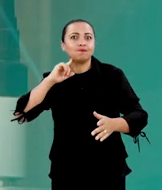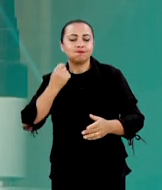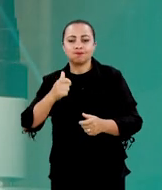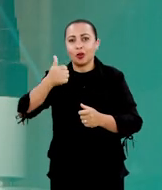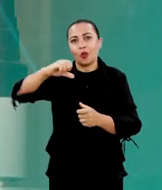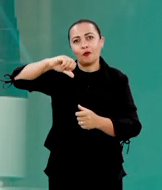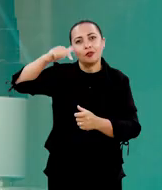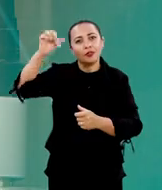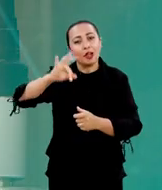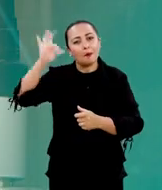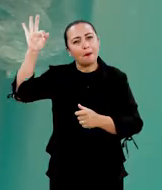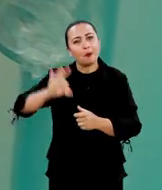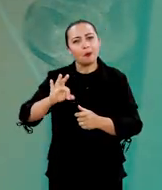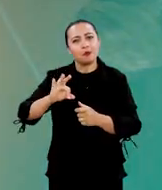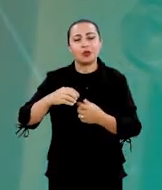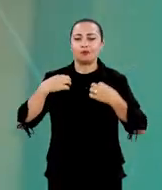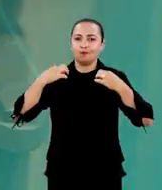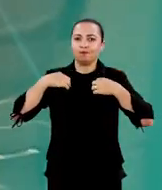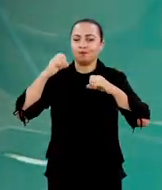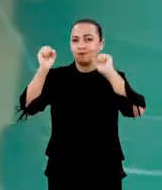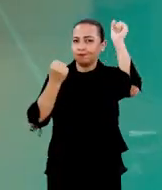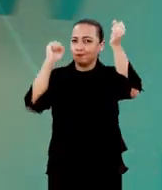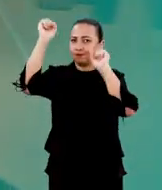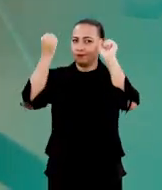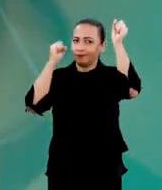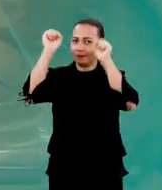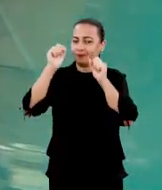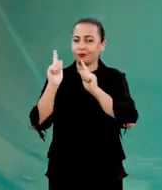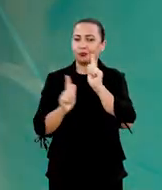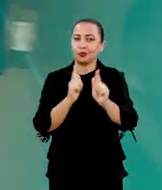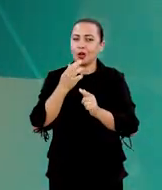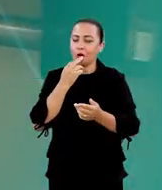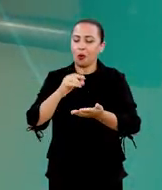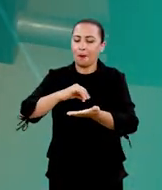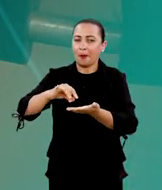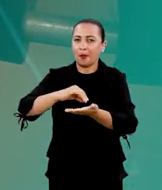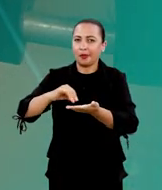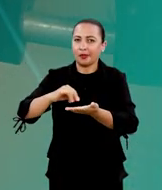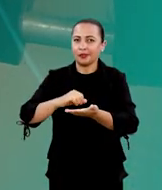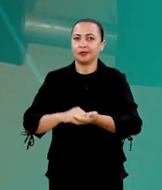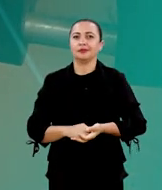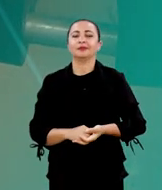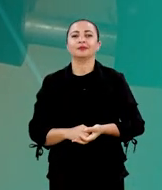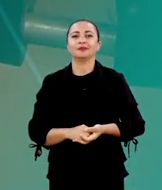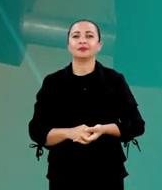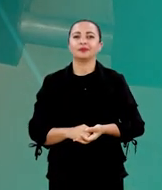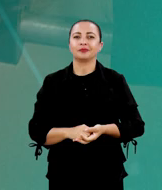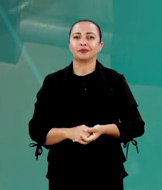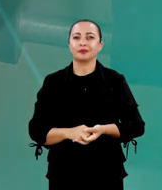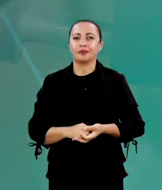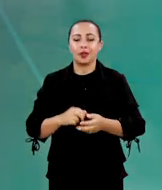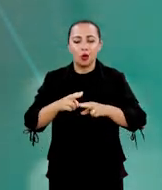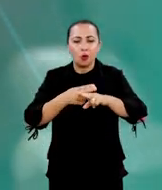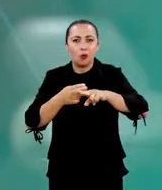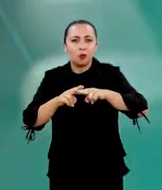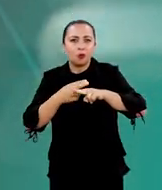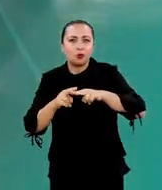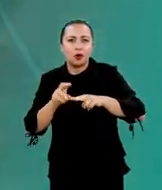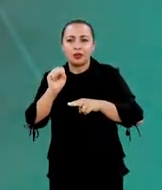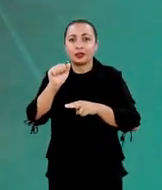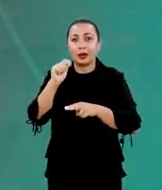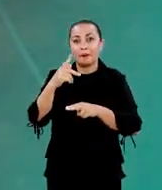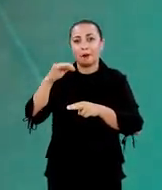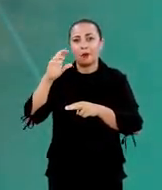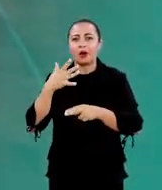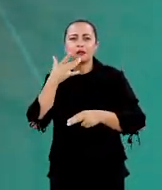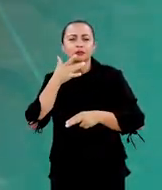eliminar até 97% das impurezas tóxicas geradas pelos corantes usados na indústria têxtil. Chocolate